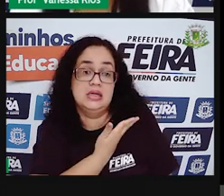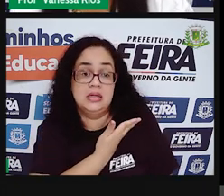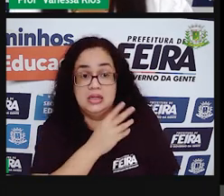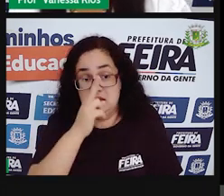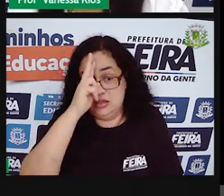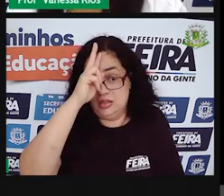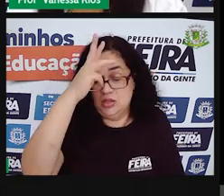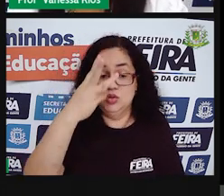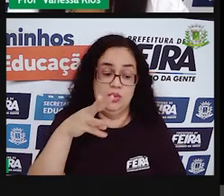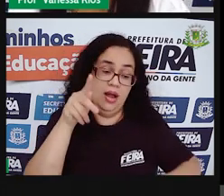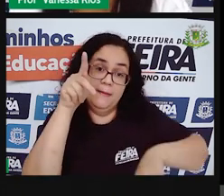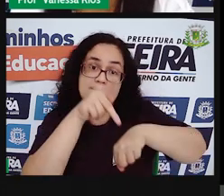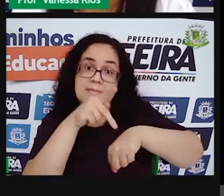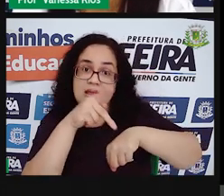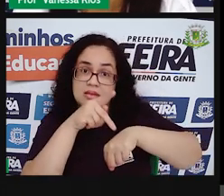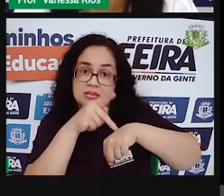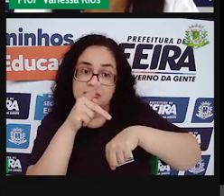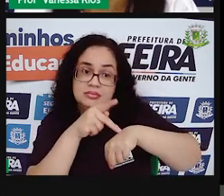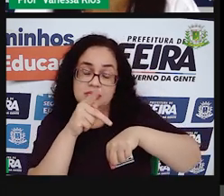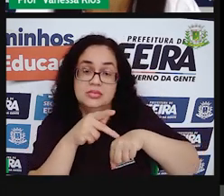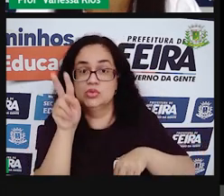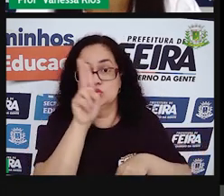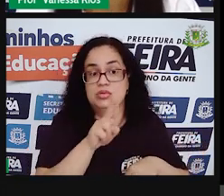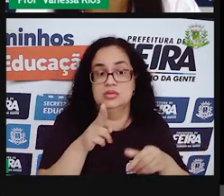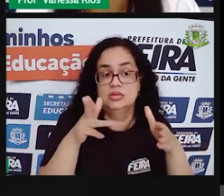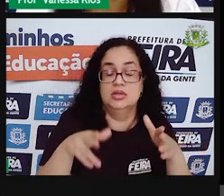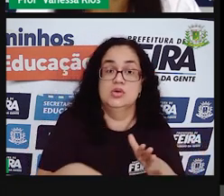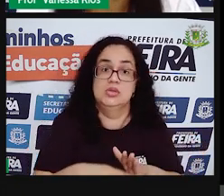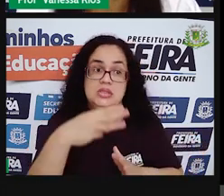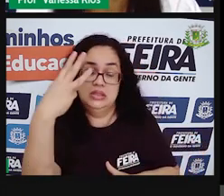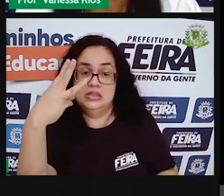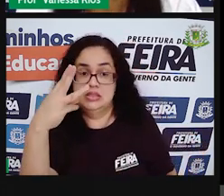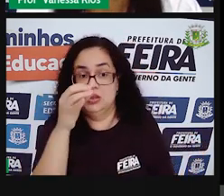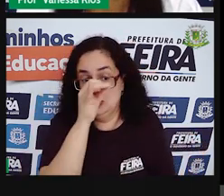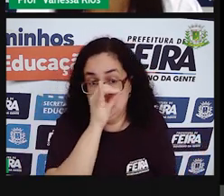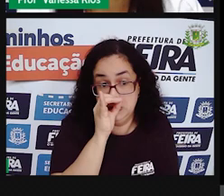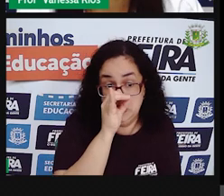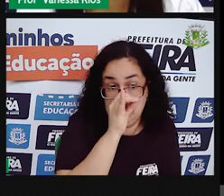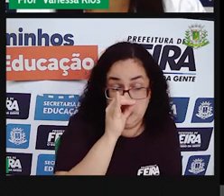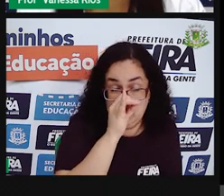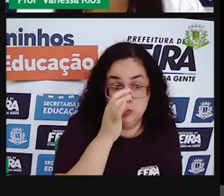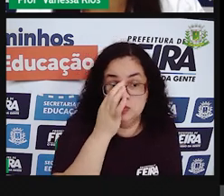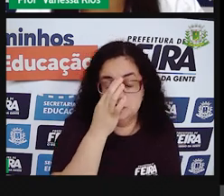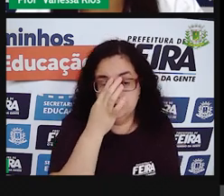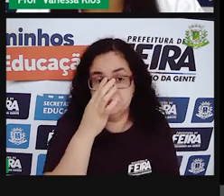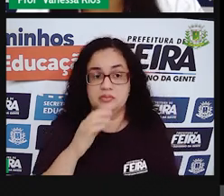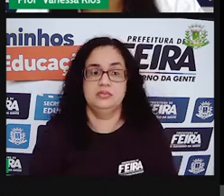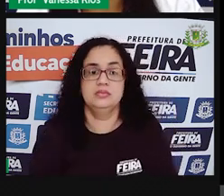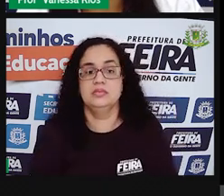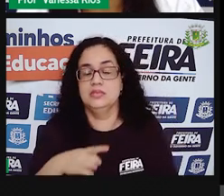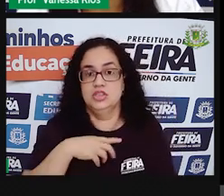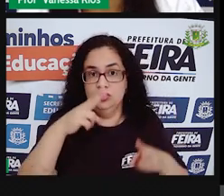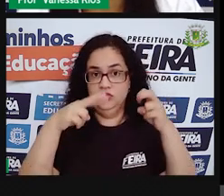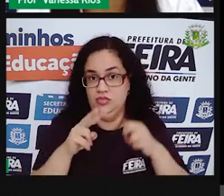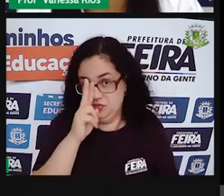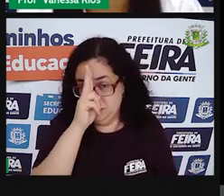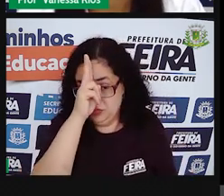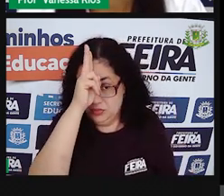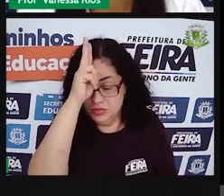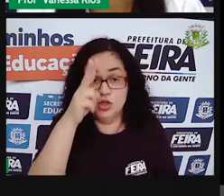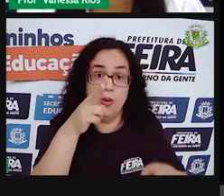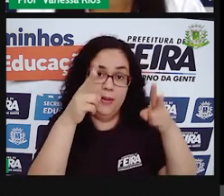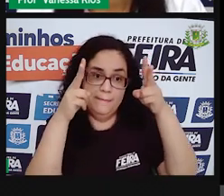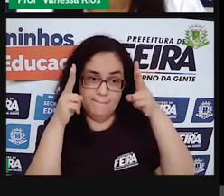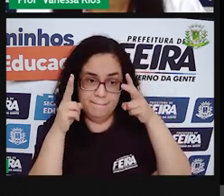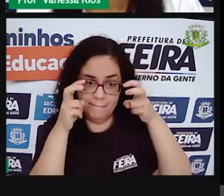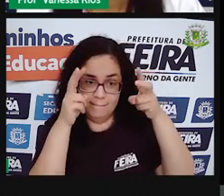o tijolo e o cimento utilizado pelo terceiro porquinho. Então, assim, num grau de resistência, a gente observa